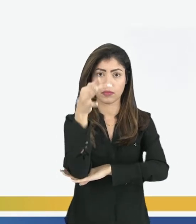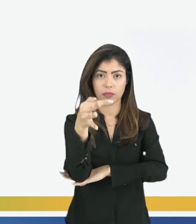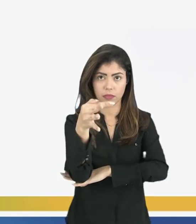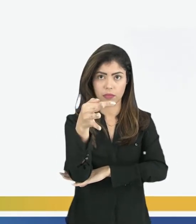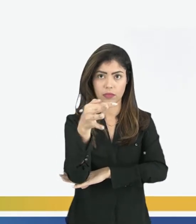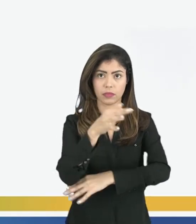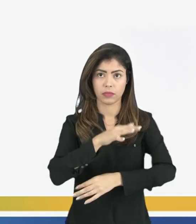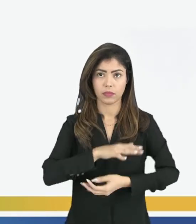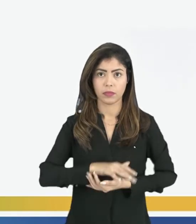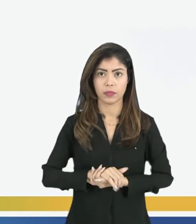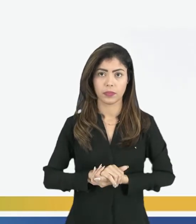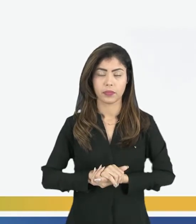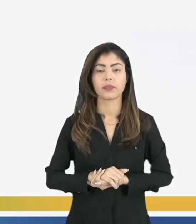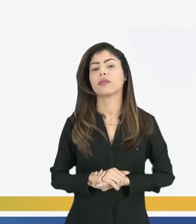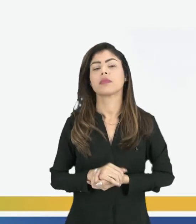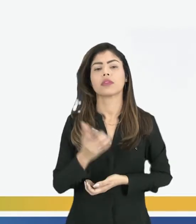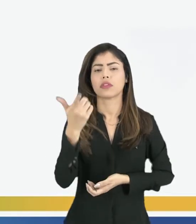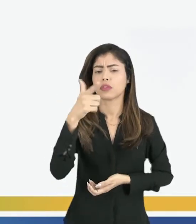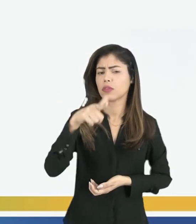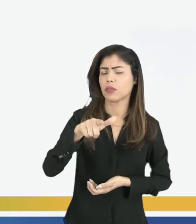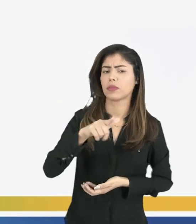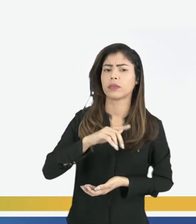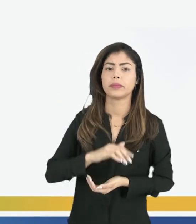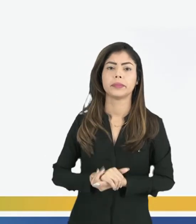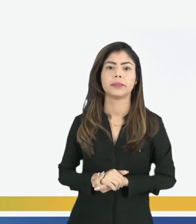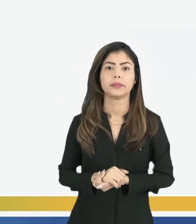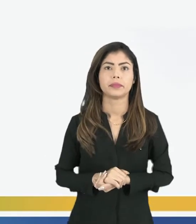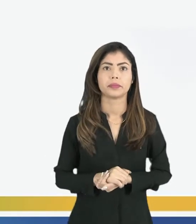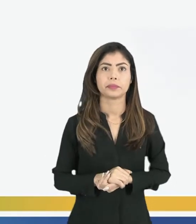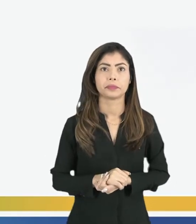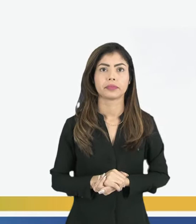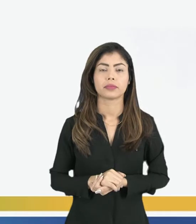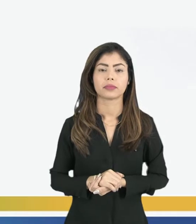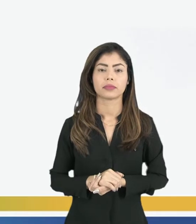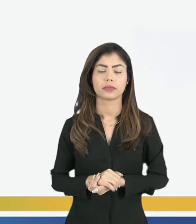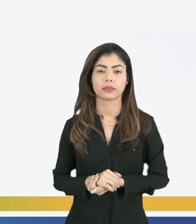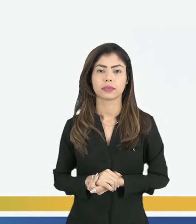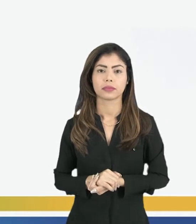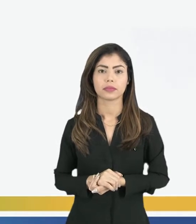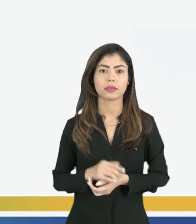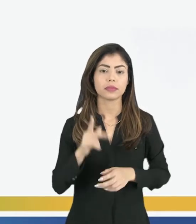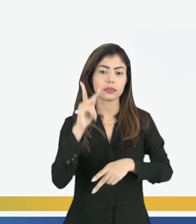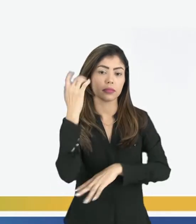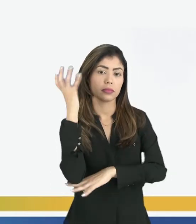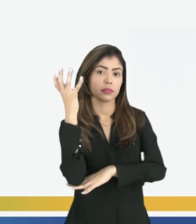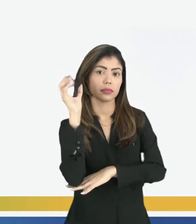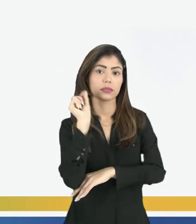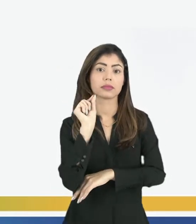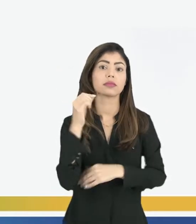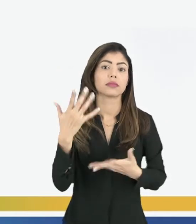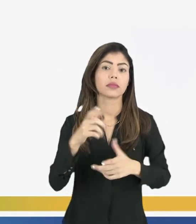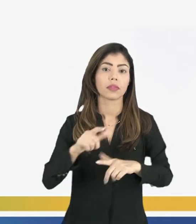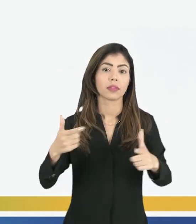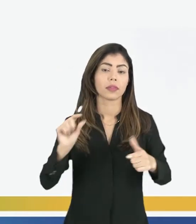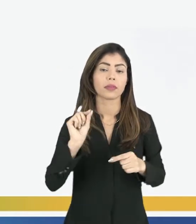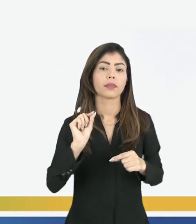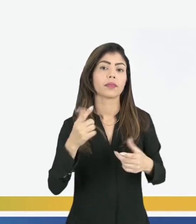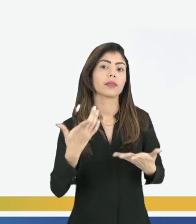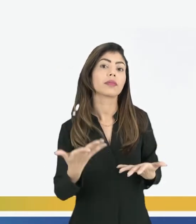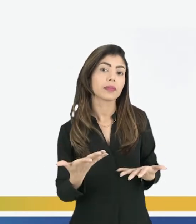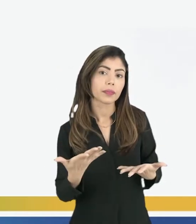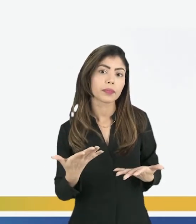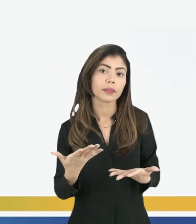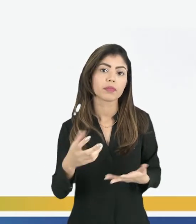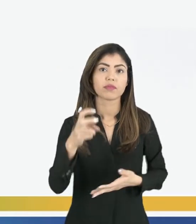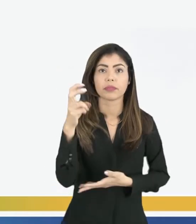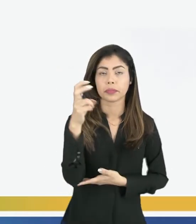a flor. Vamos recapitular e vamos ver novamente. As plantas são formadas, a maioria das plantas são formadas